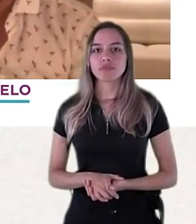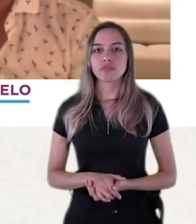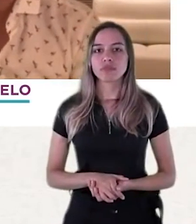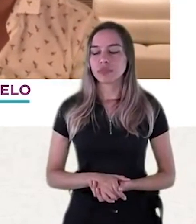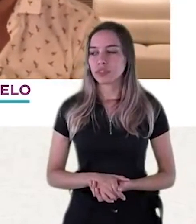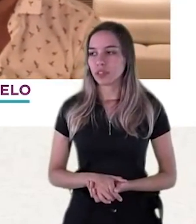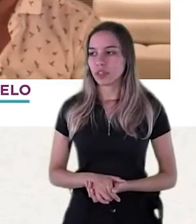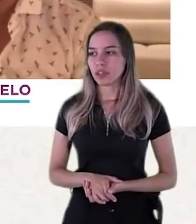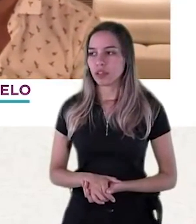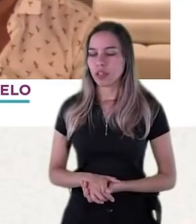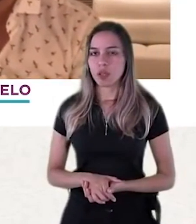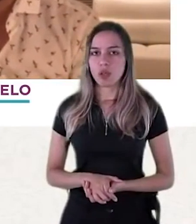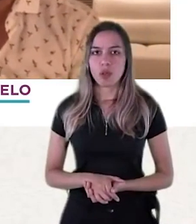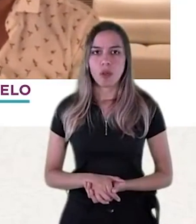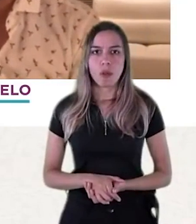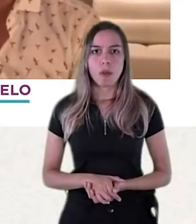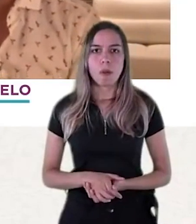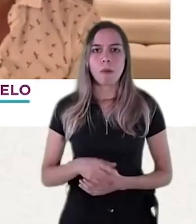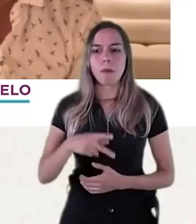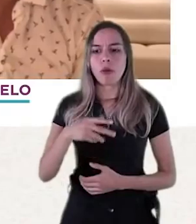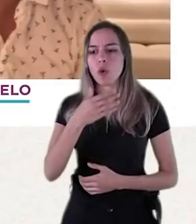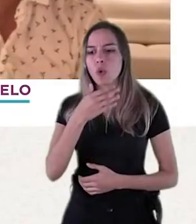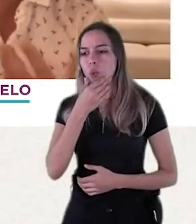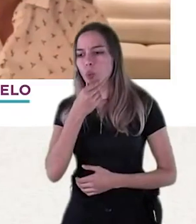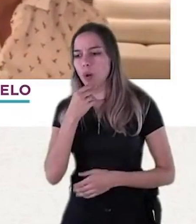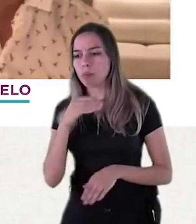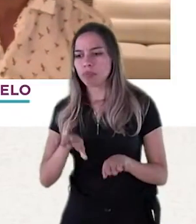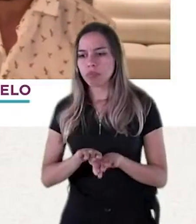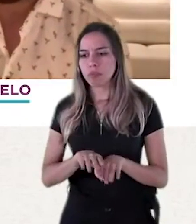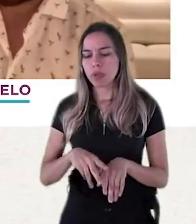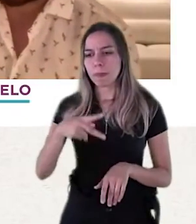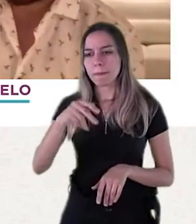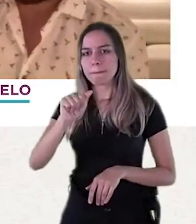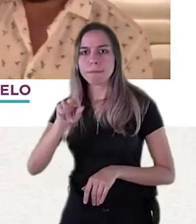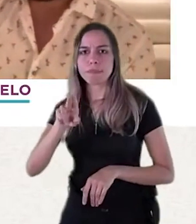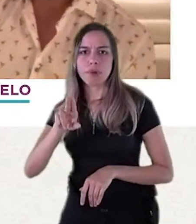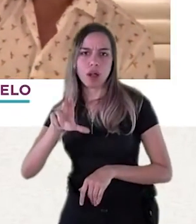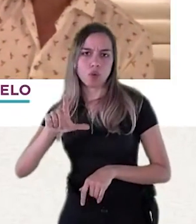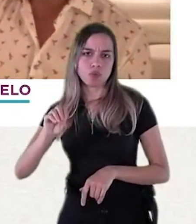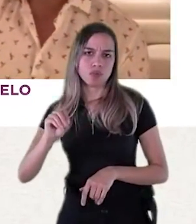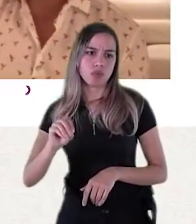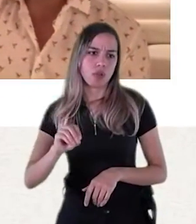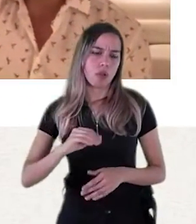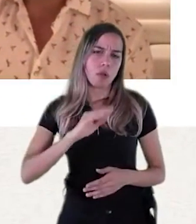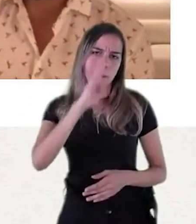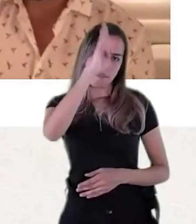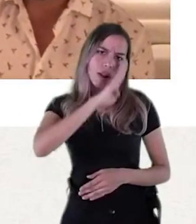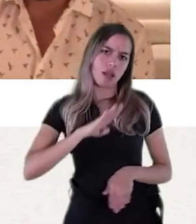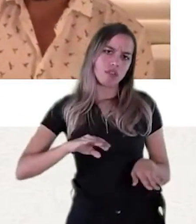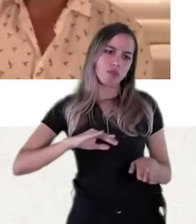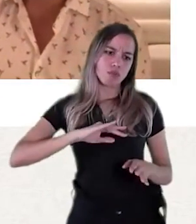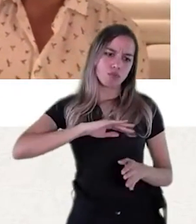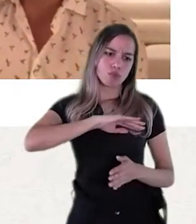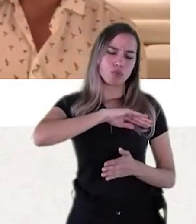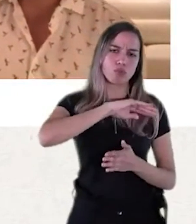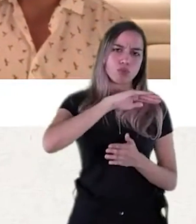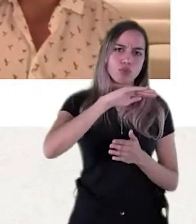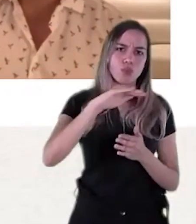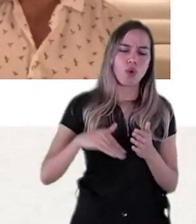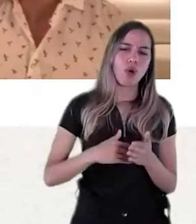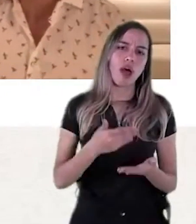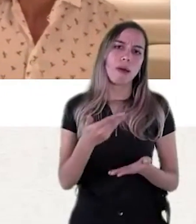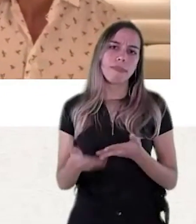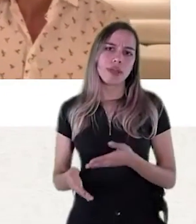Paulo, que é um amigo querido, que é uma perda para o Brasil, a morte do Paulo mexeu muito, está mexendo